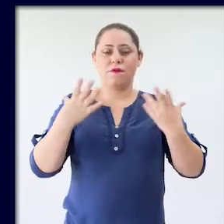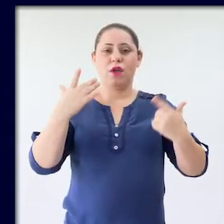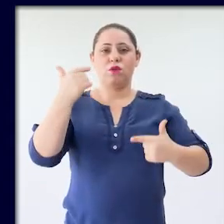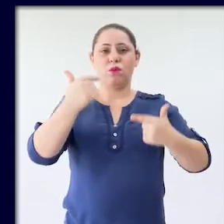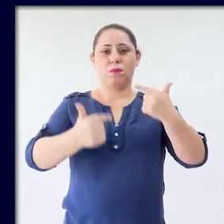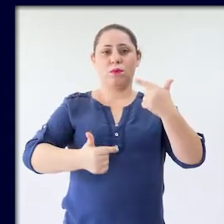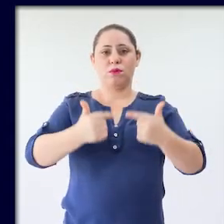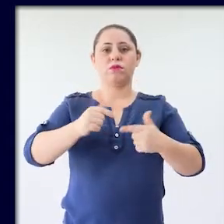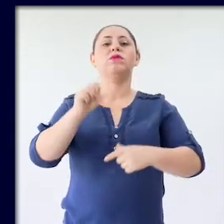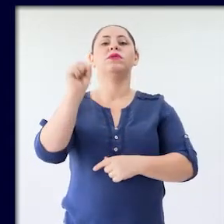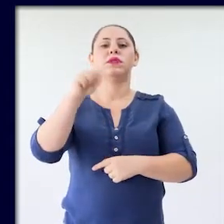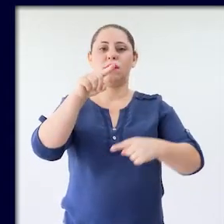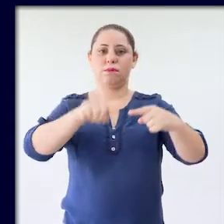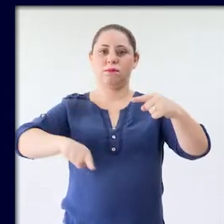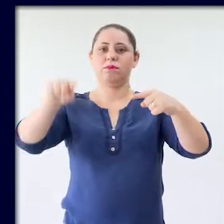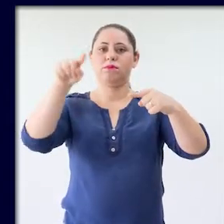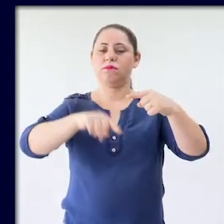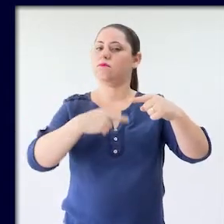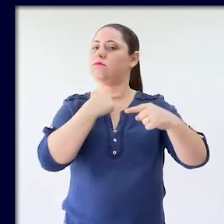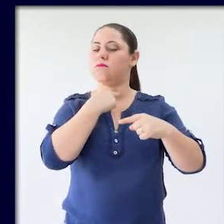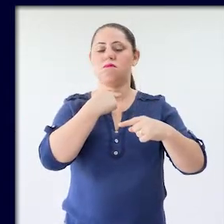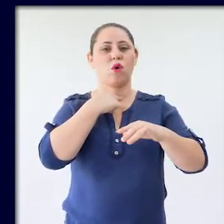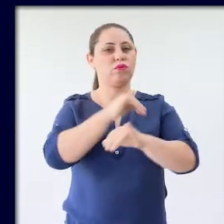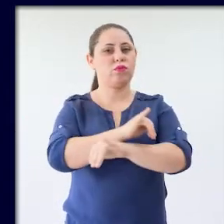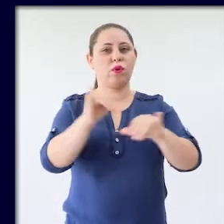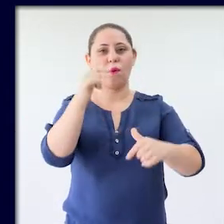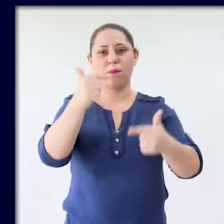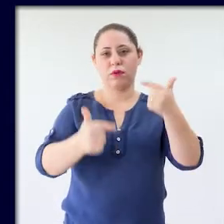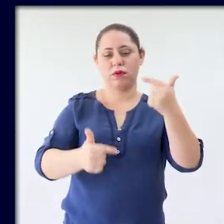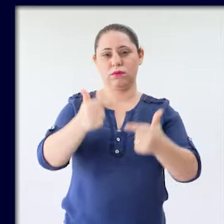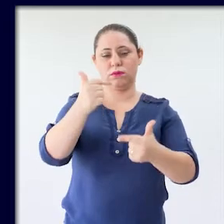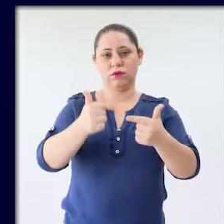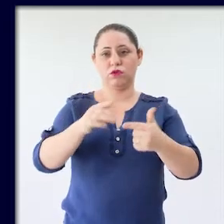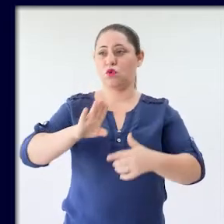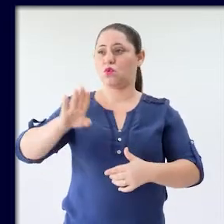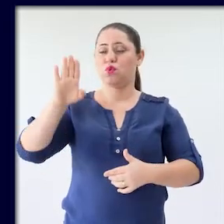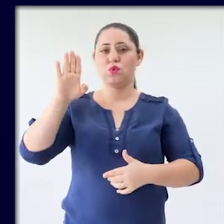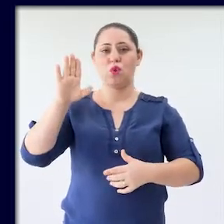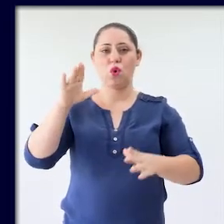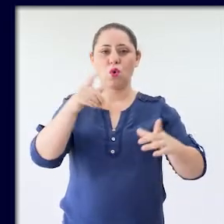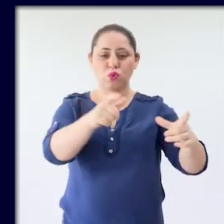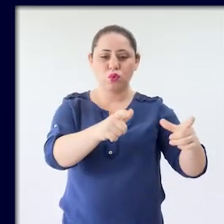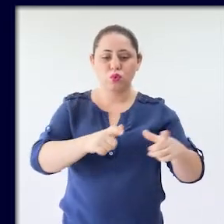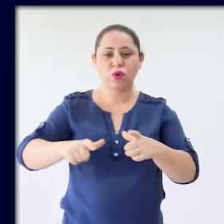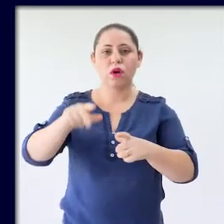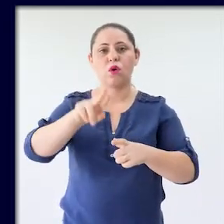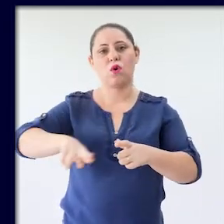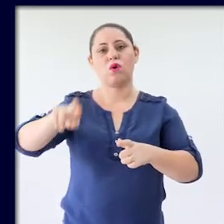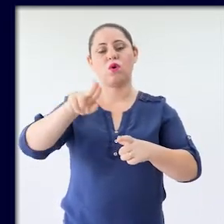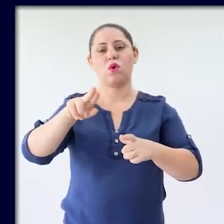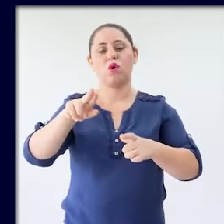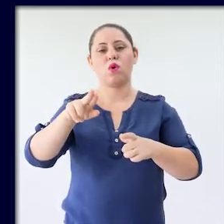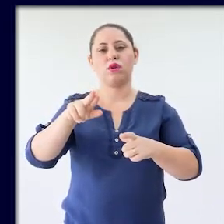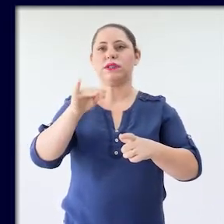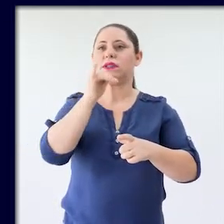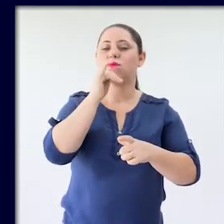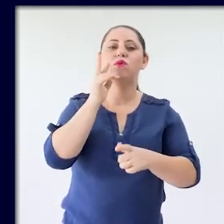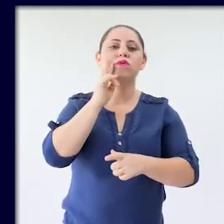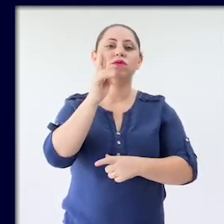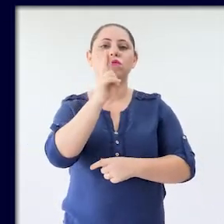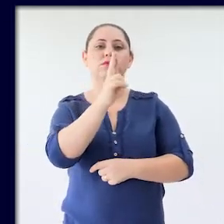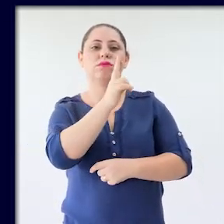público, sim. Não pode haver propaganda política em espaço de uso comum, por